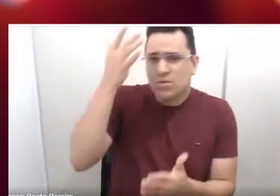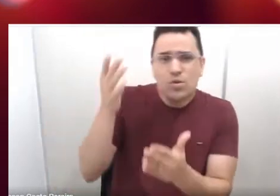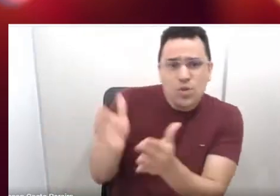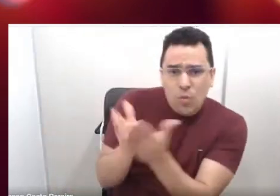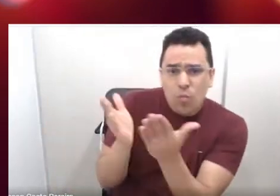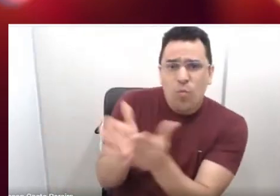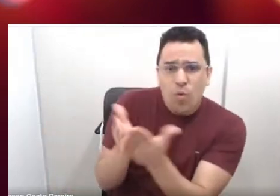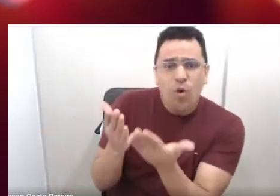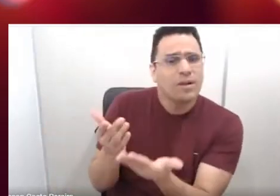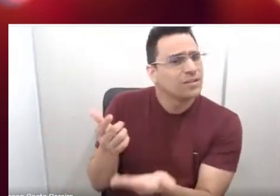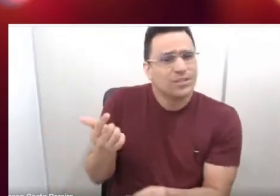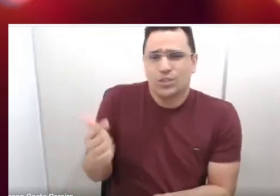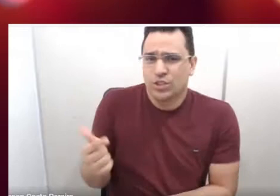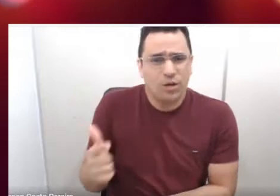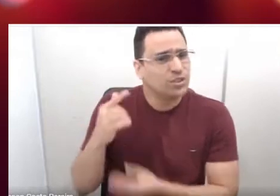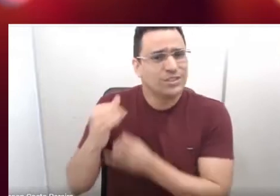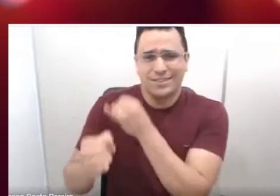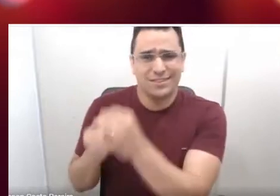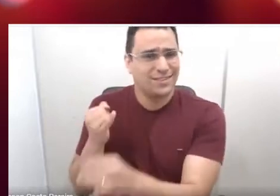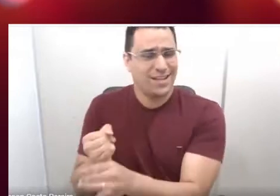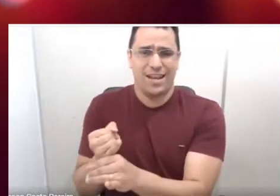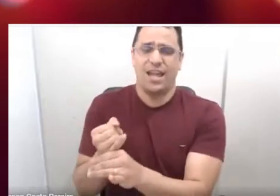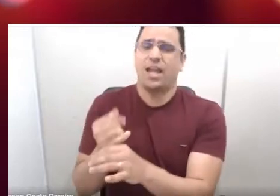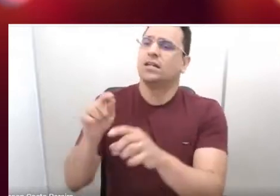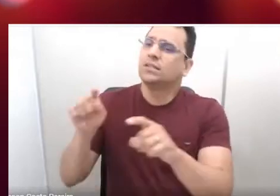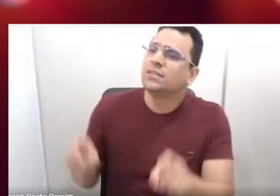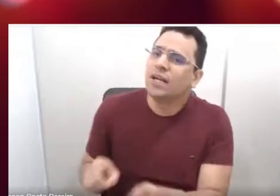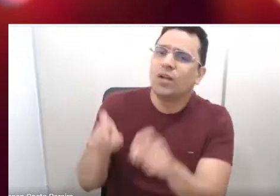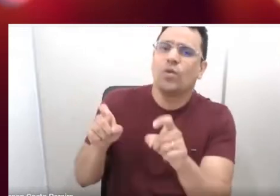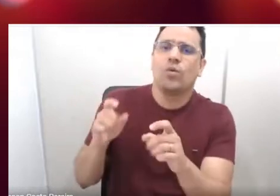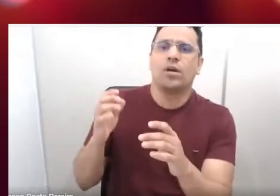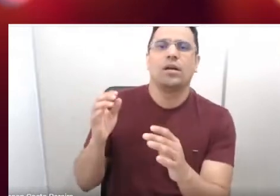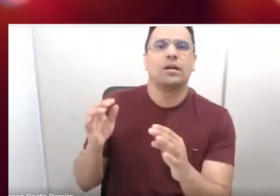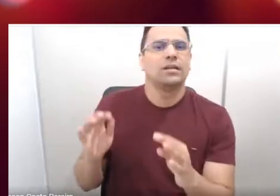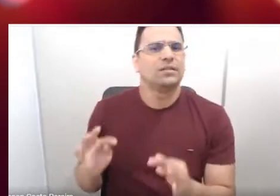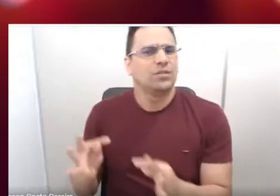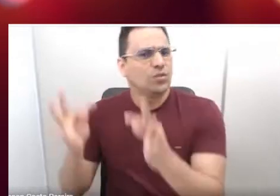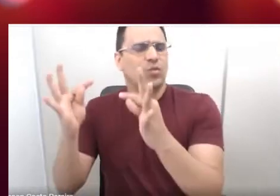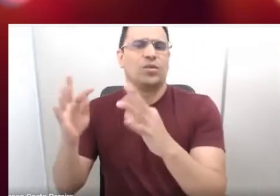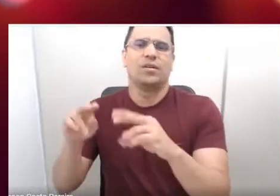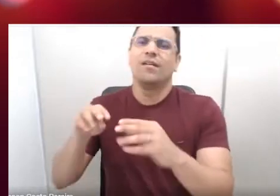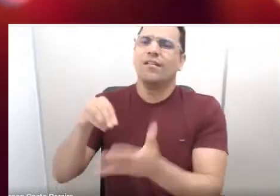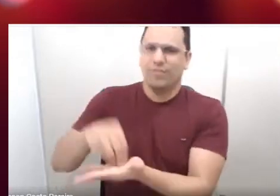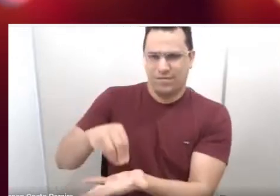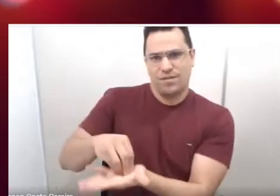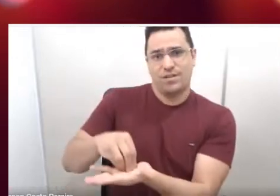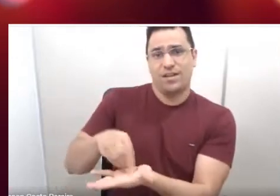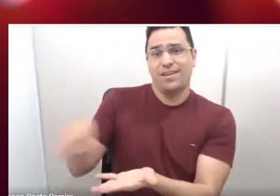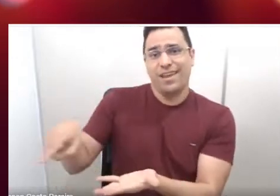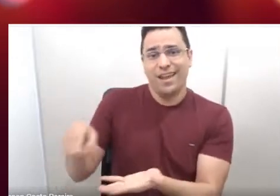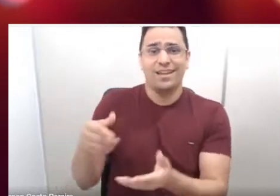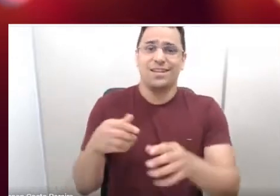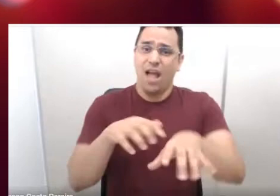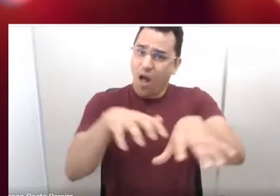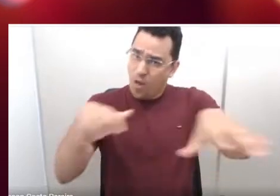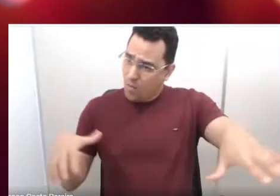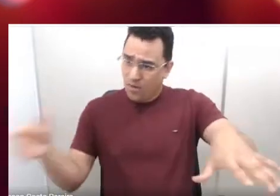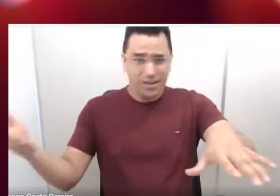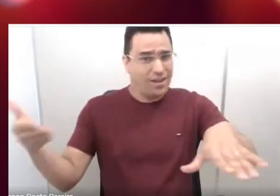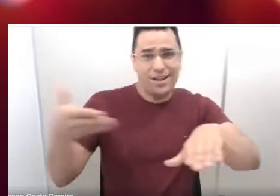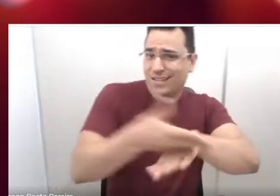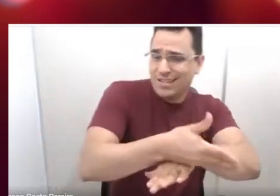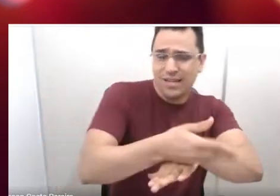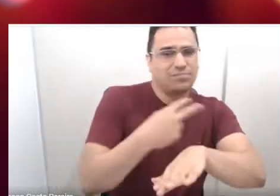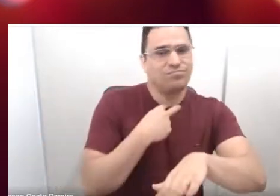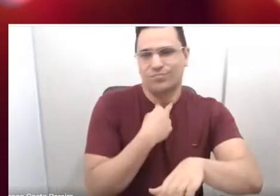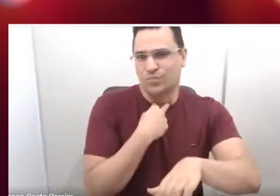renda, e muitos desses estudantes não tinham condições de ter acesso a essas aulas remotas. Então, a gente precisava pensar nisso também, né? Ao